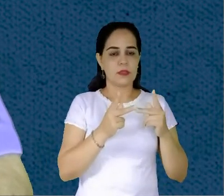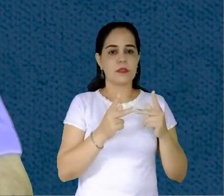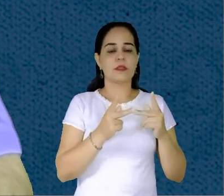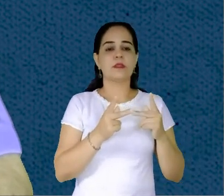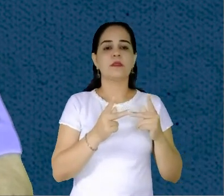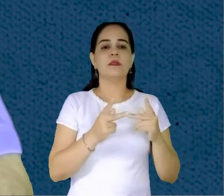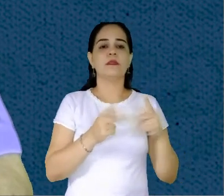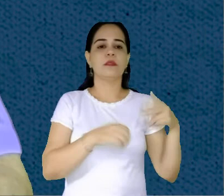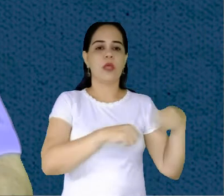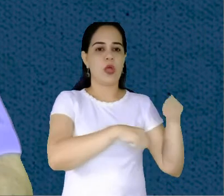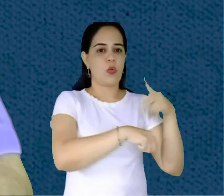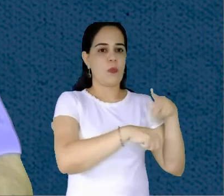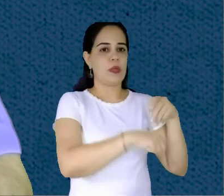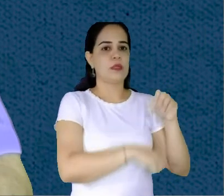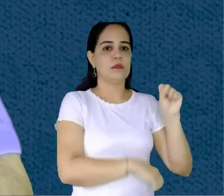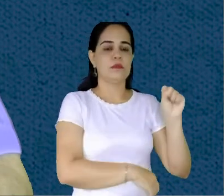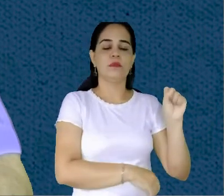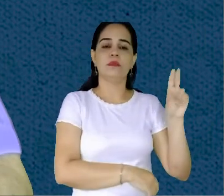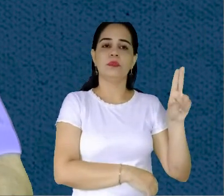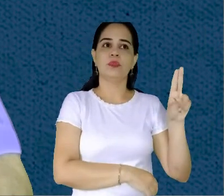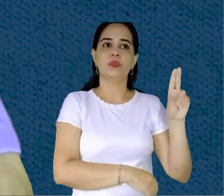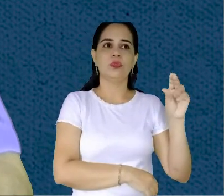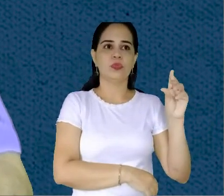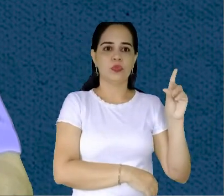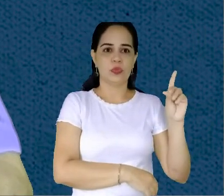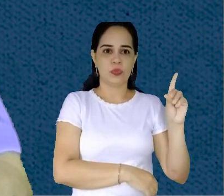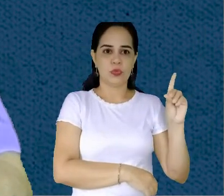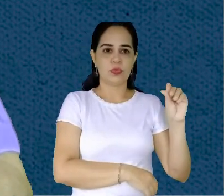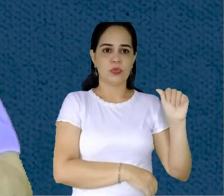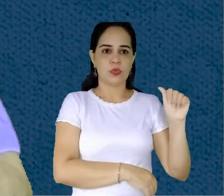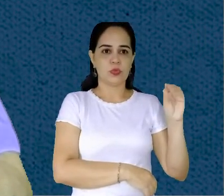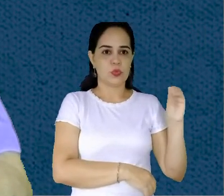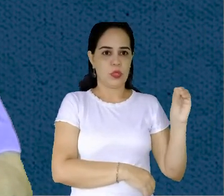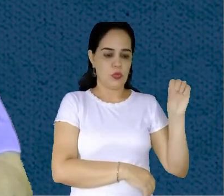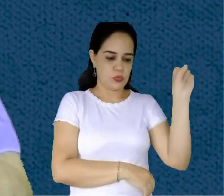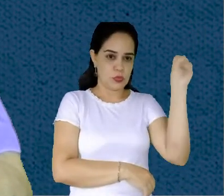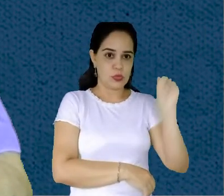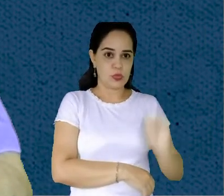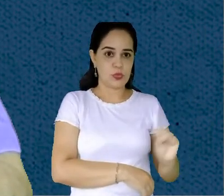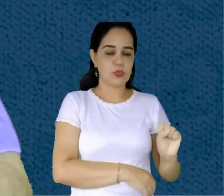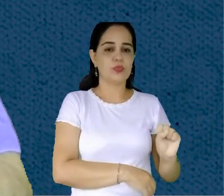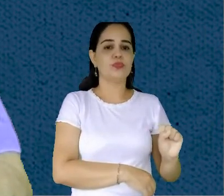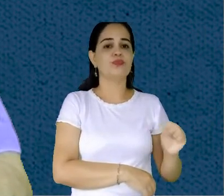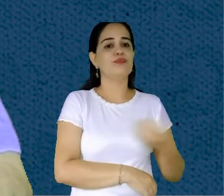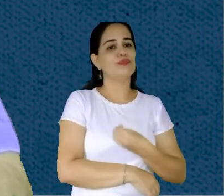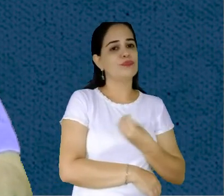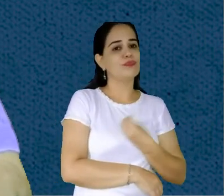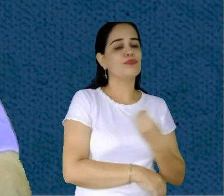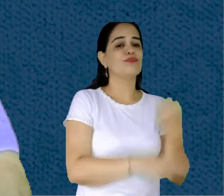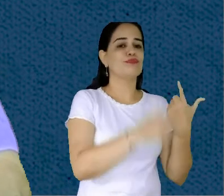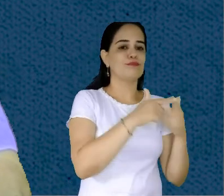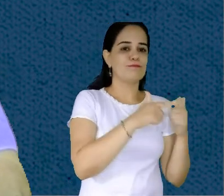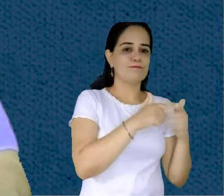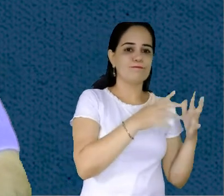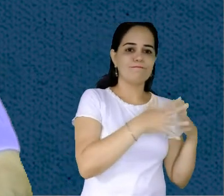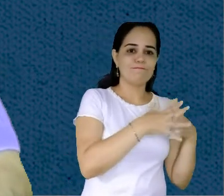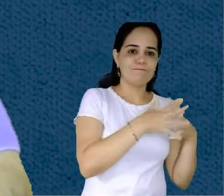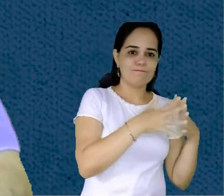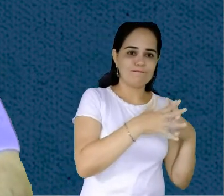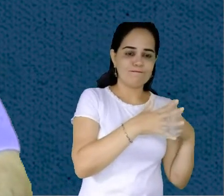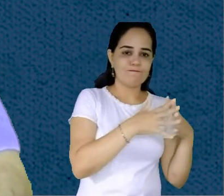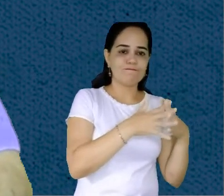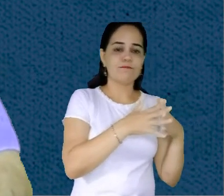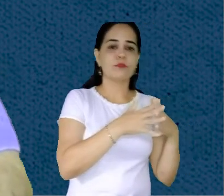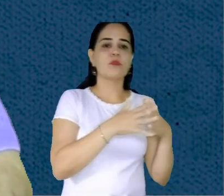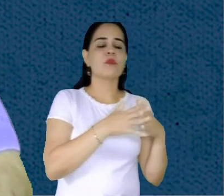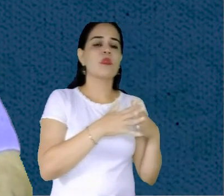conflito, e a República Democrática do Congo. Essas são algumas das viagens do Papa. Como